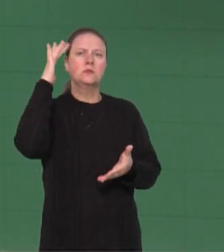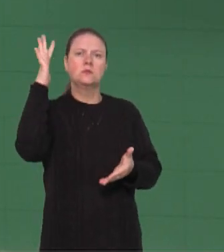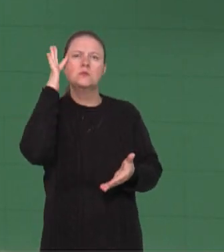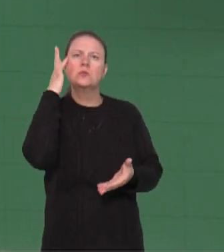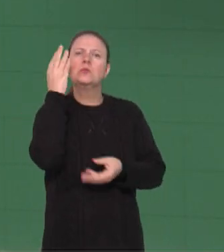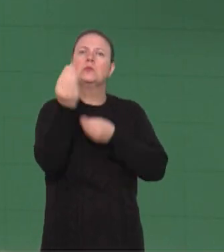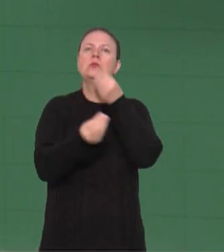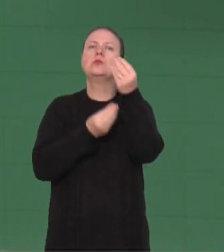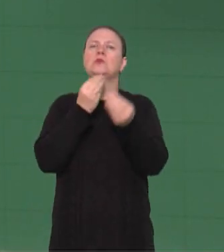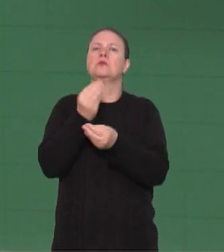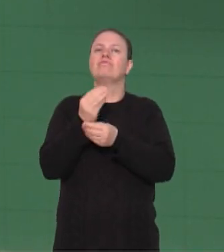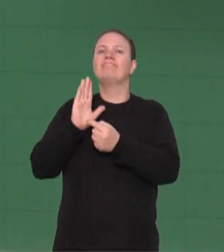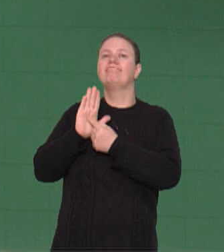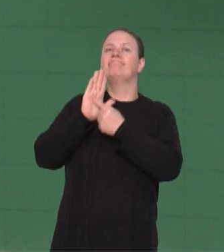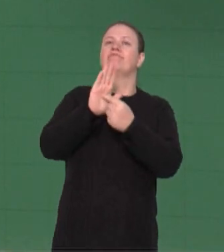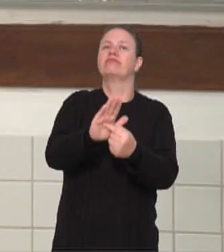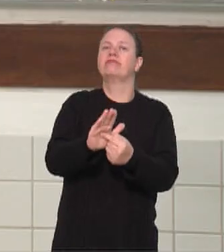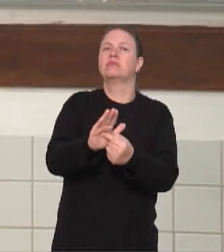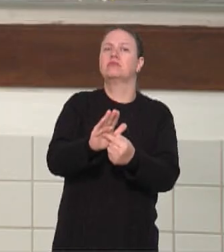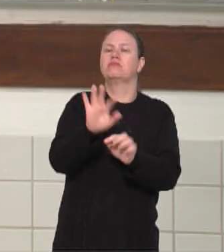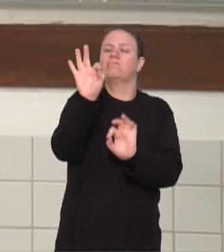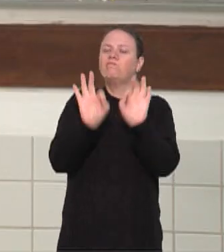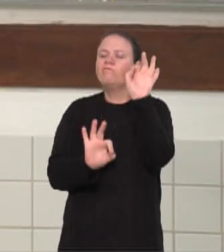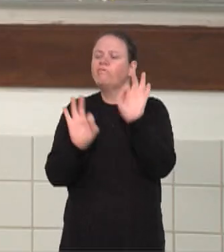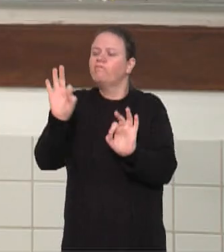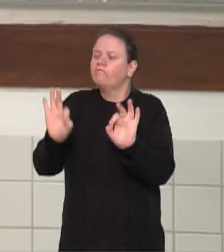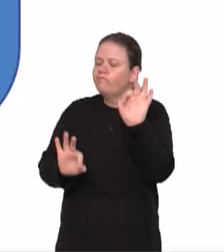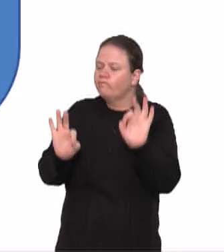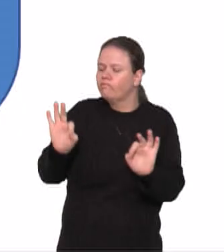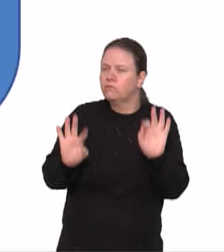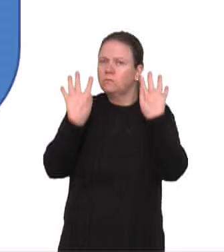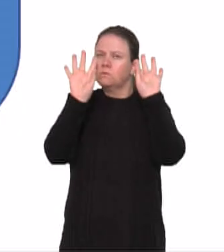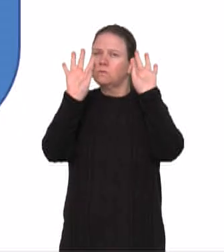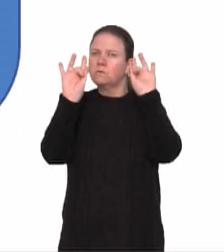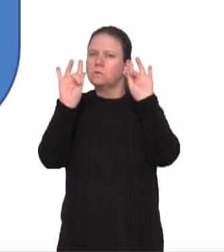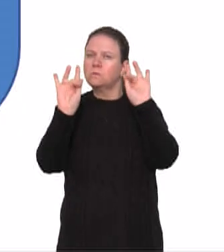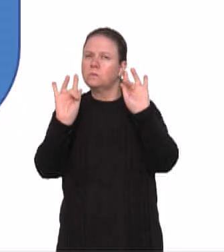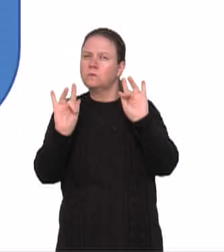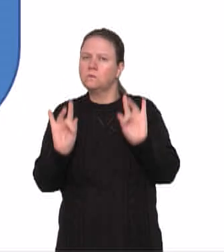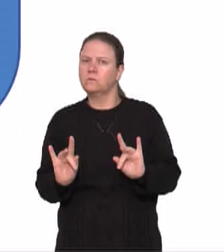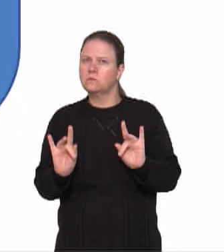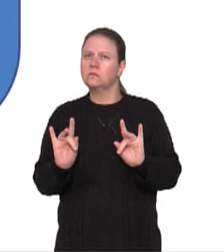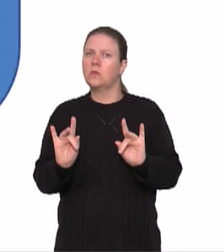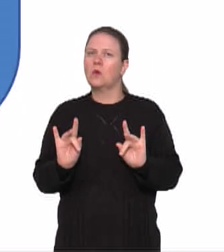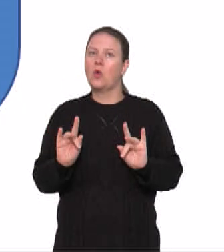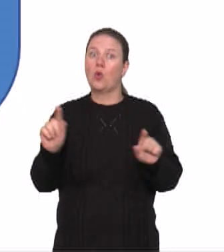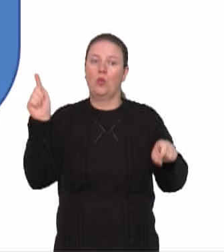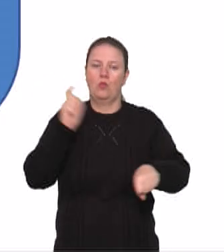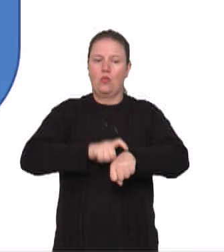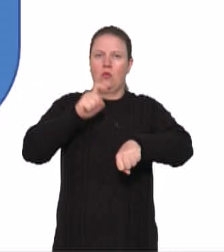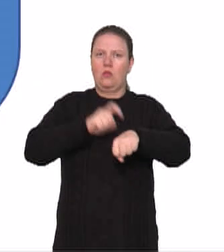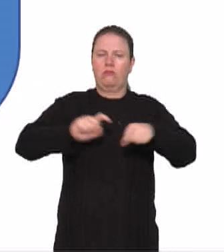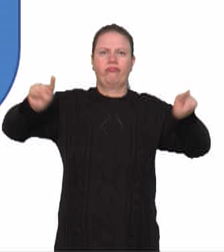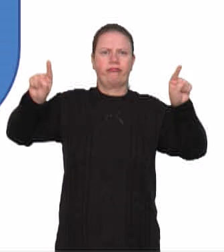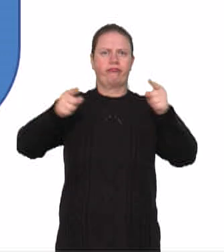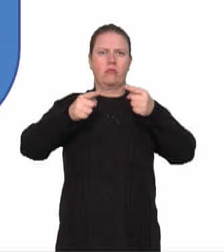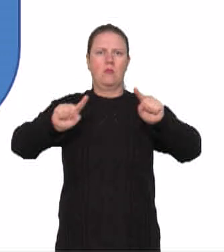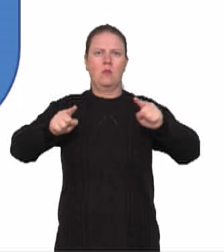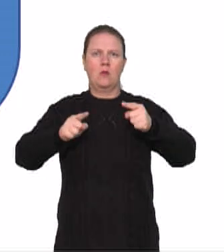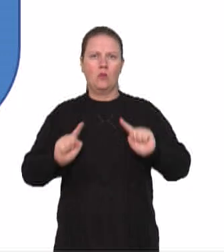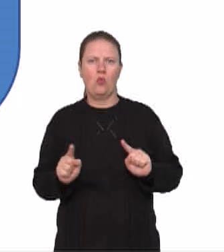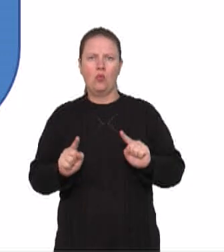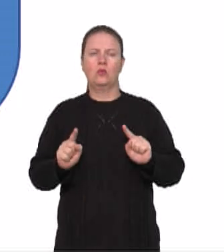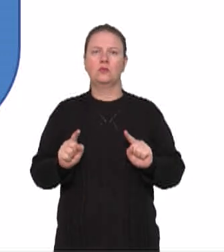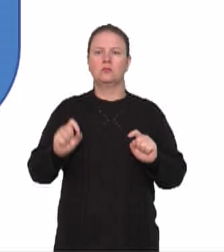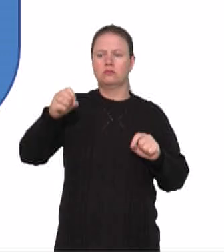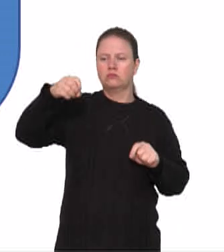né, em como que vai ser feita a distribuição de tudo isso, né? Em que momento que vai ser acionado uma música de fundo durante a peça,